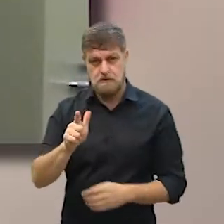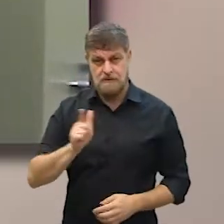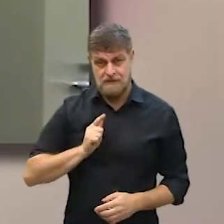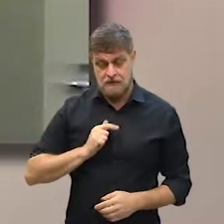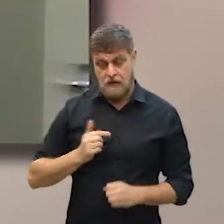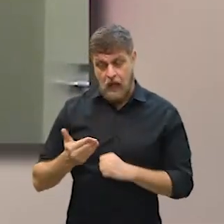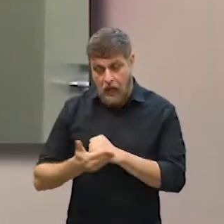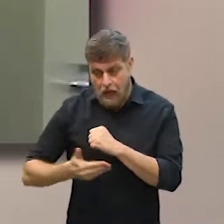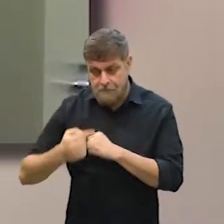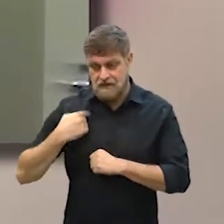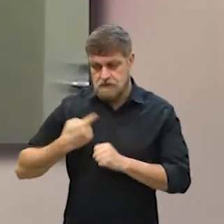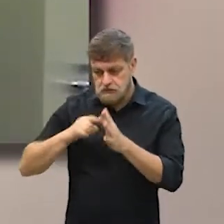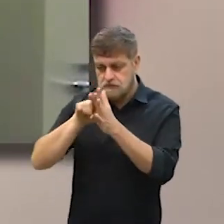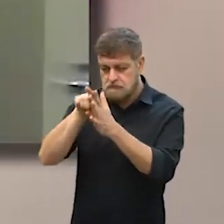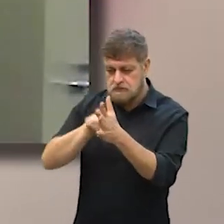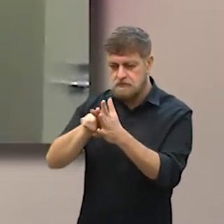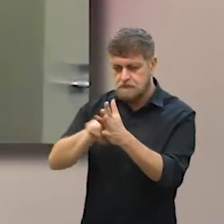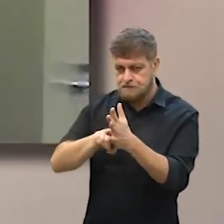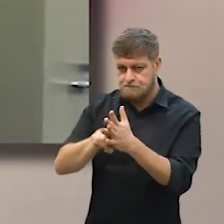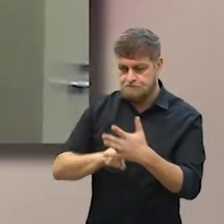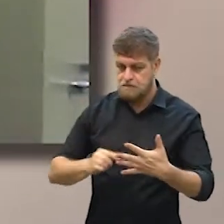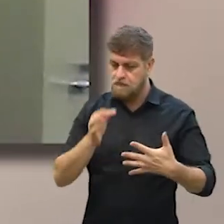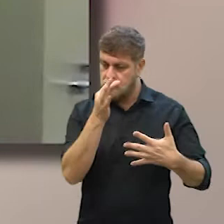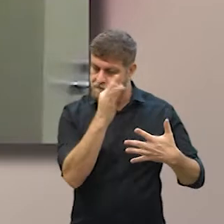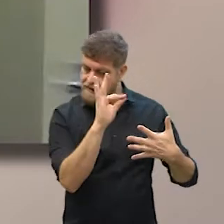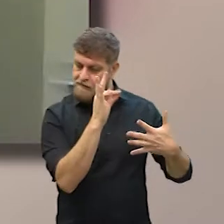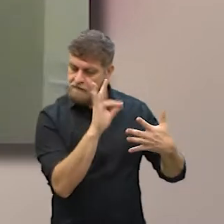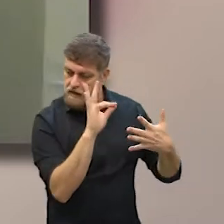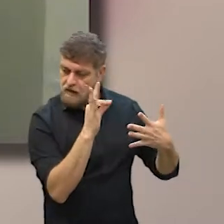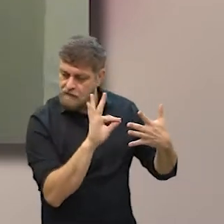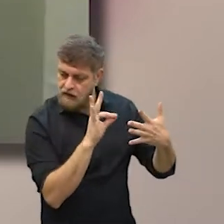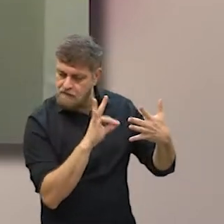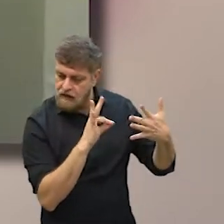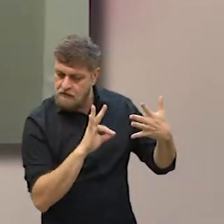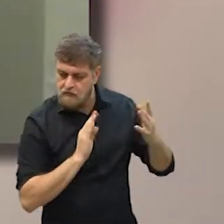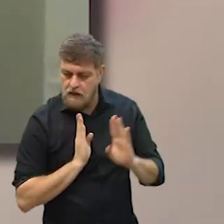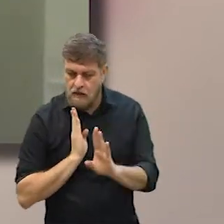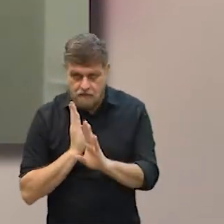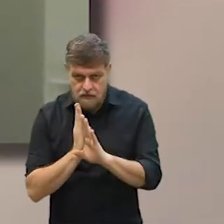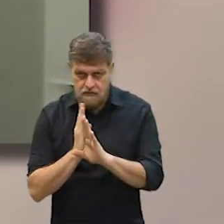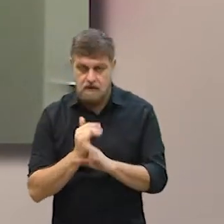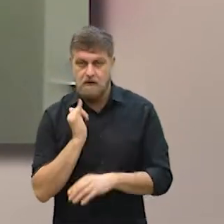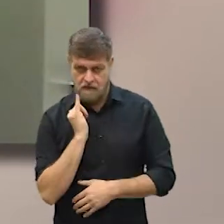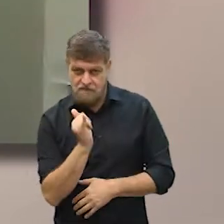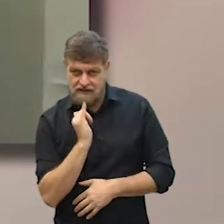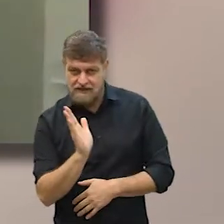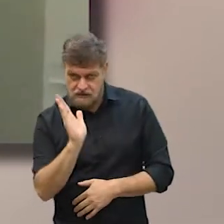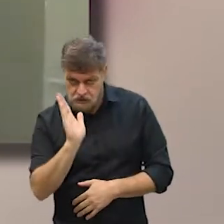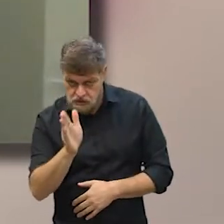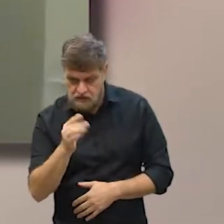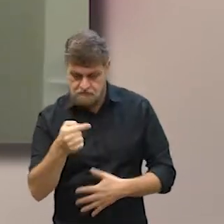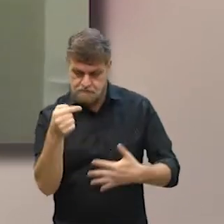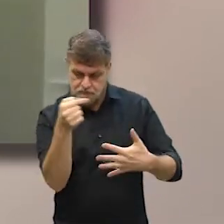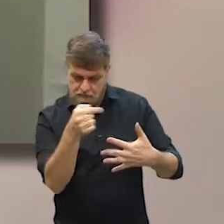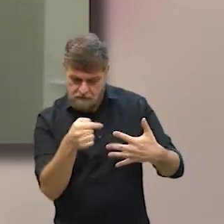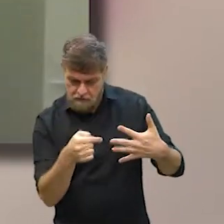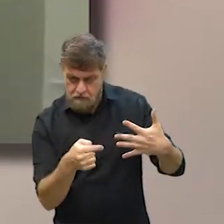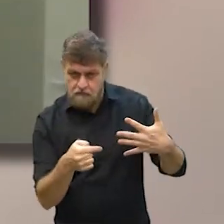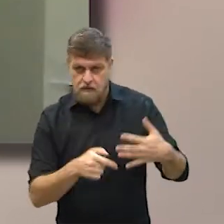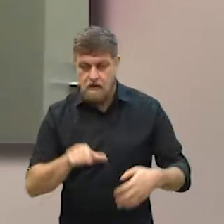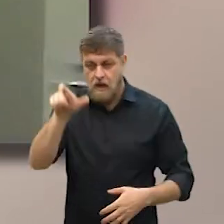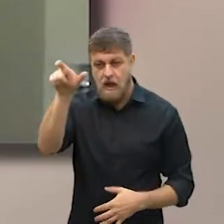diagnóstico basicamente o que a gente vai buscar além das manifestações clínicas na esses achados e ao mencionei